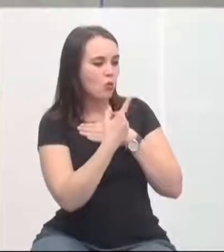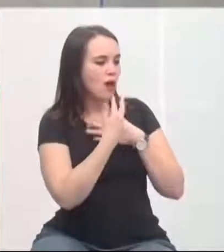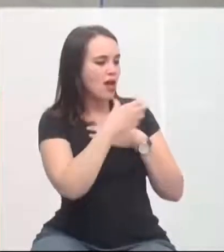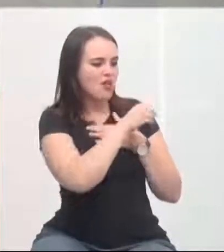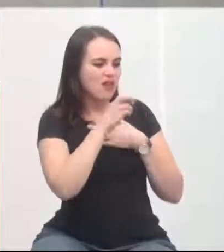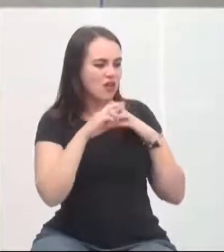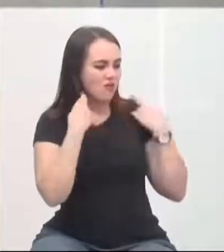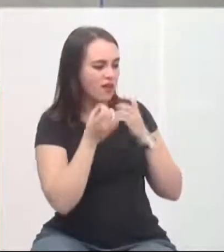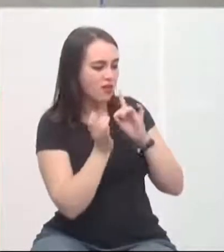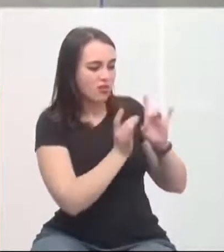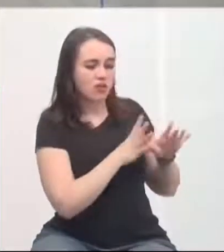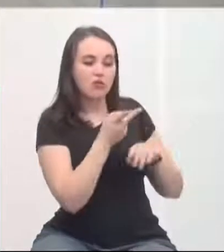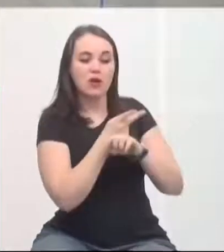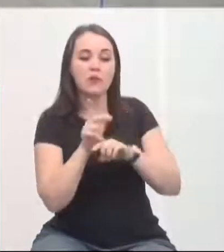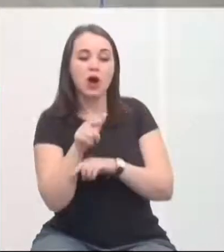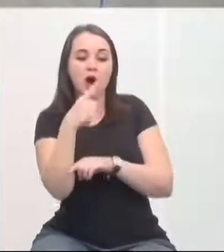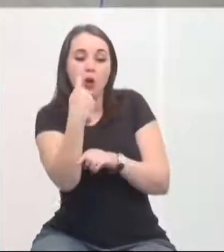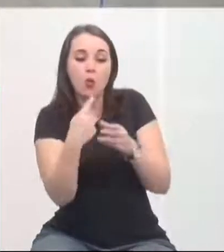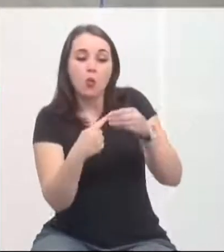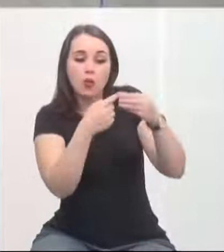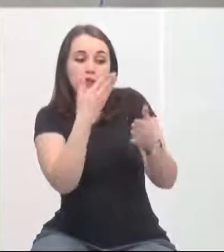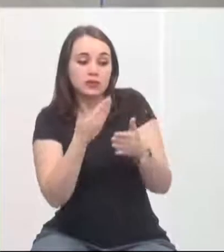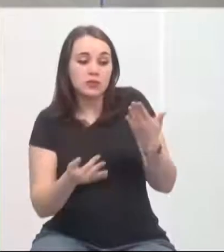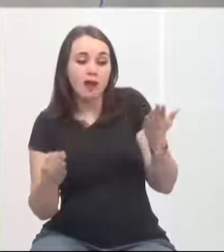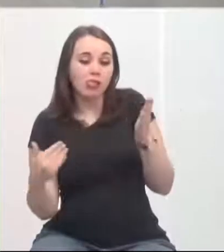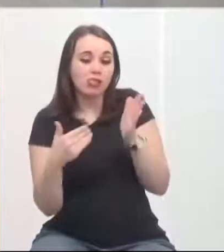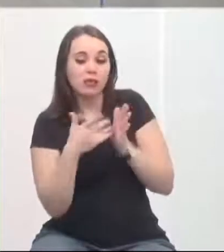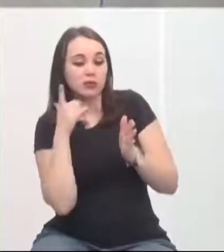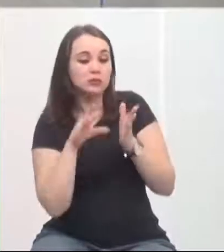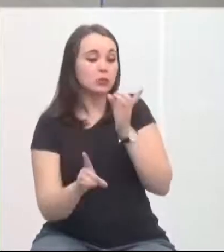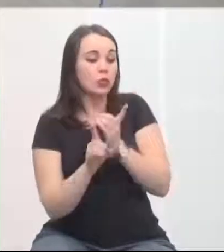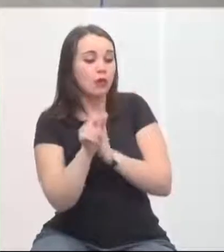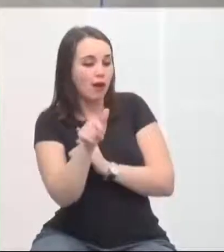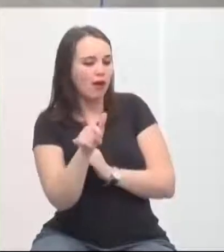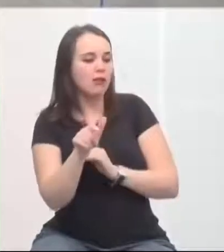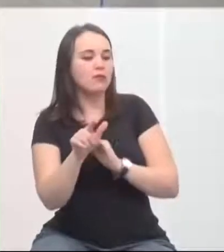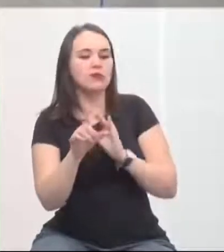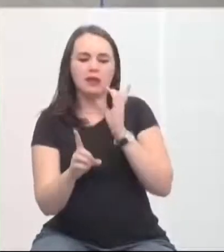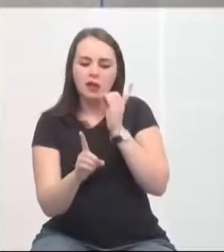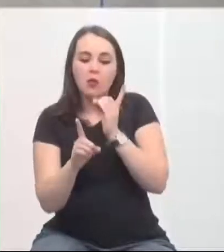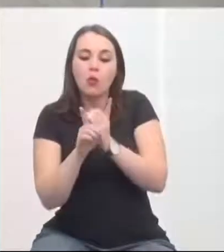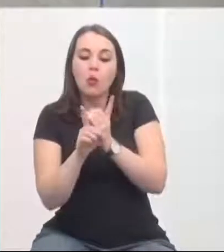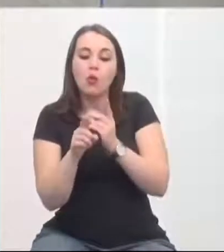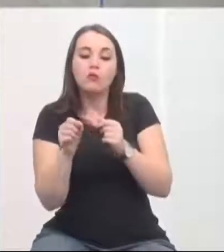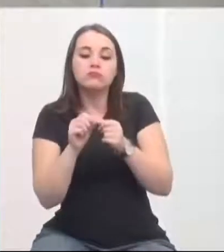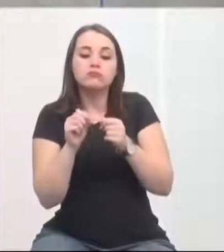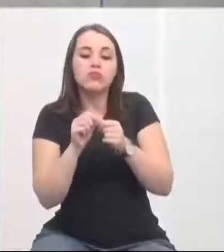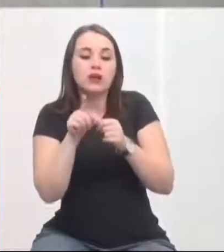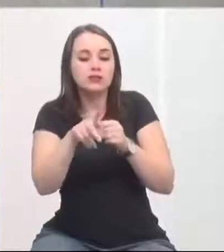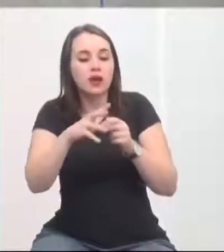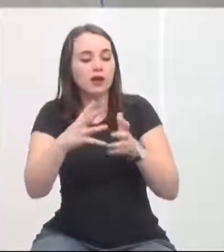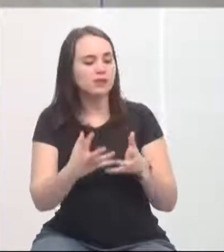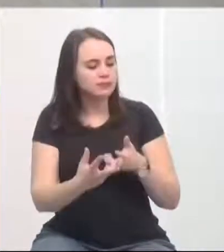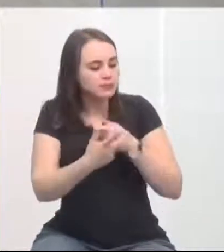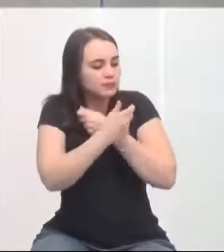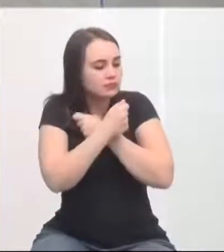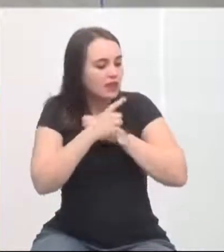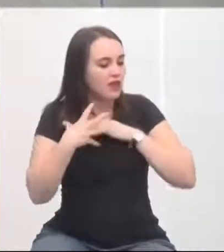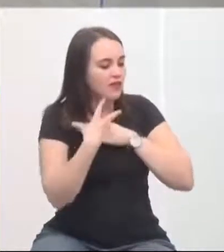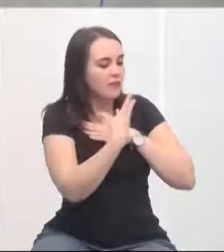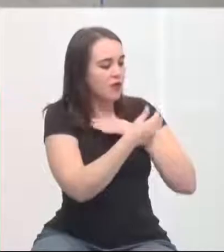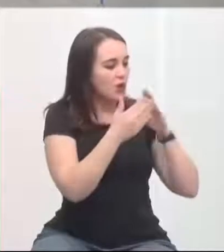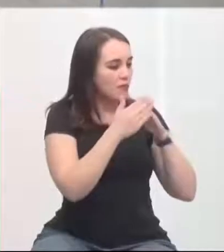campo e vai atrás dessa ovelha perdida até encontrá-la? E quando encontrá-la, coloca alegremente nos ombros e vai para